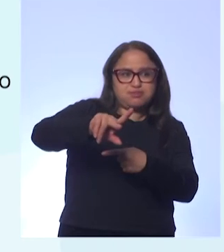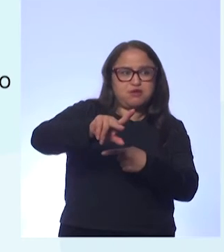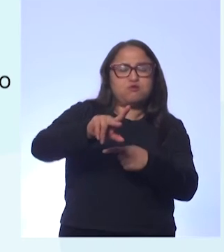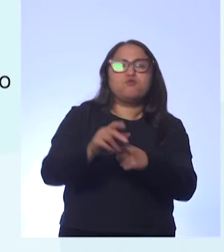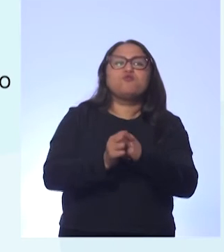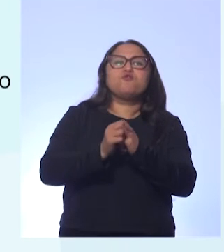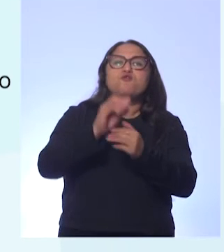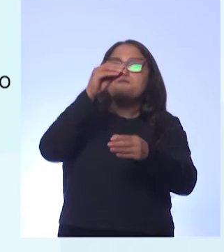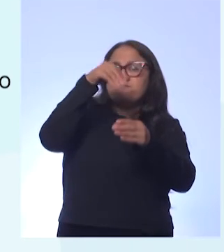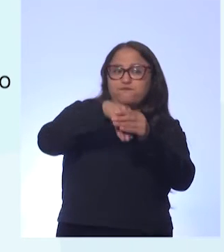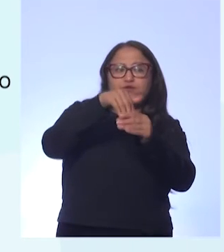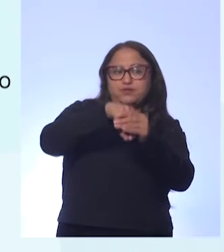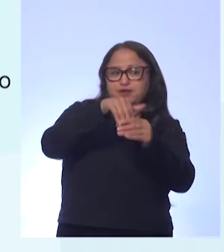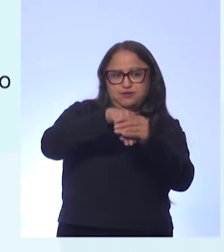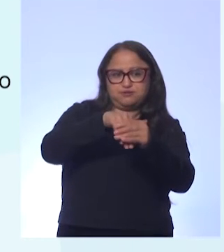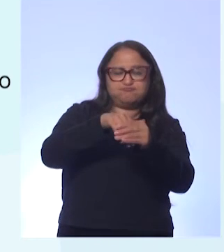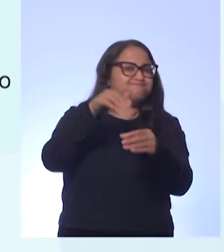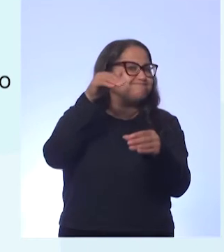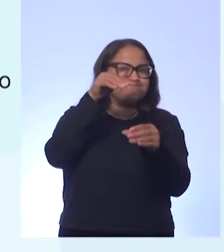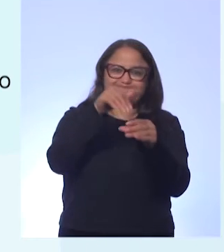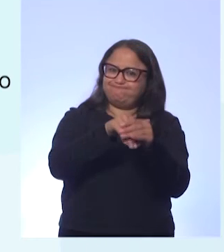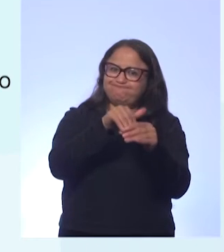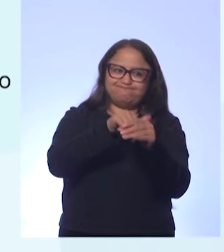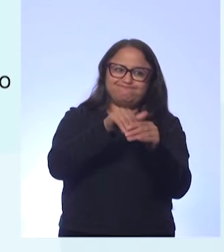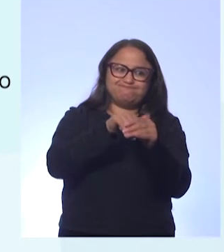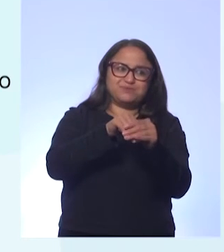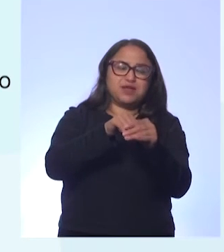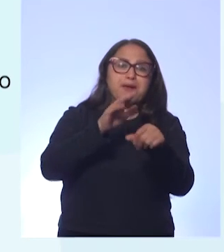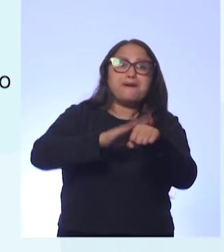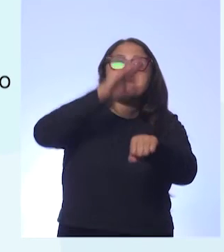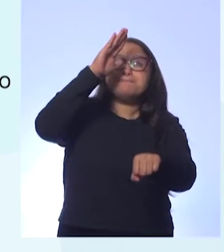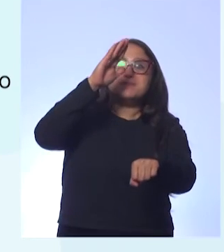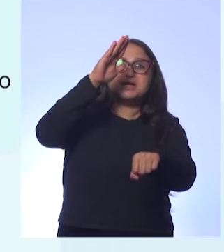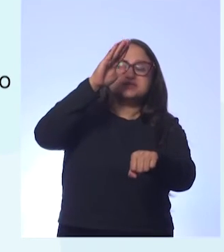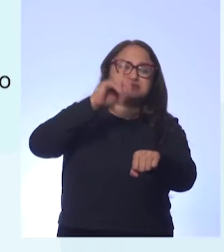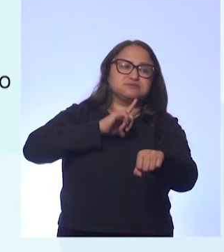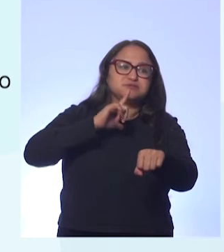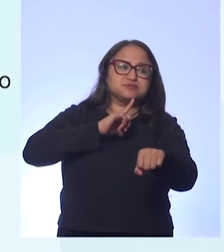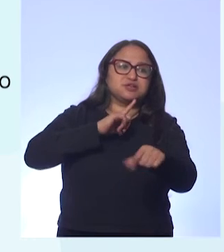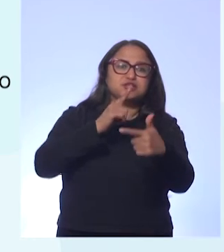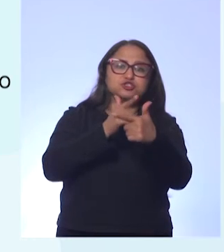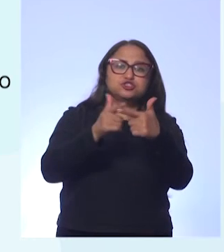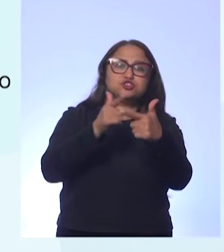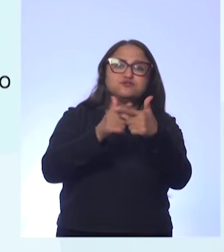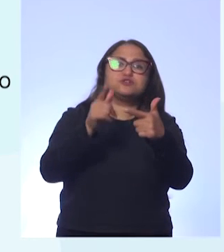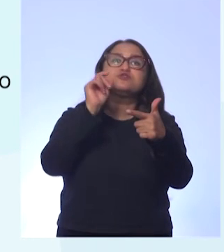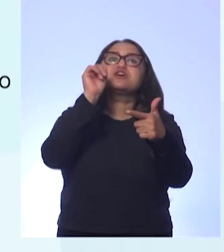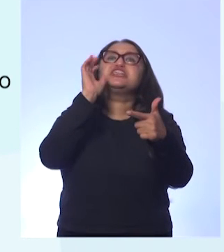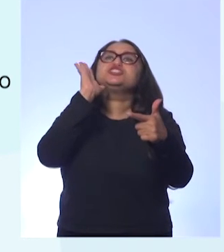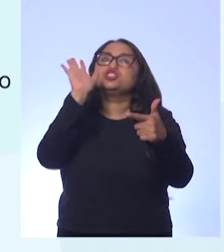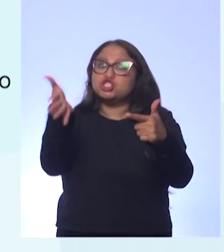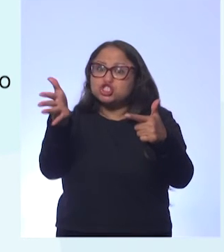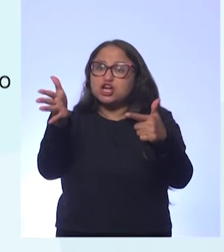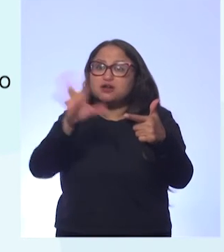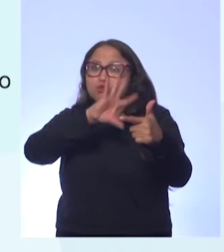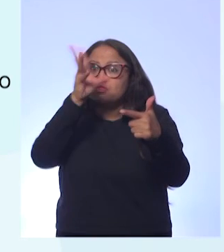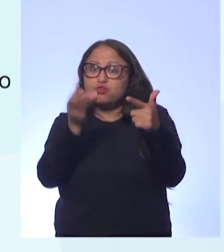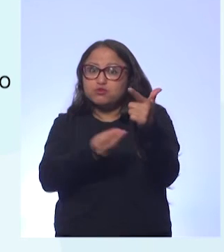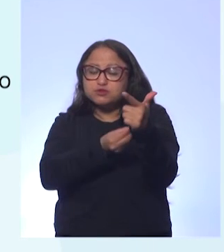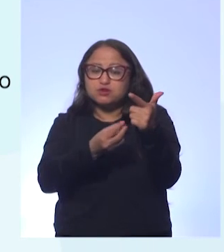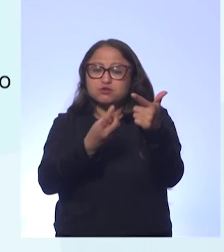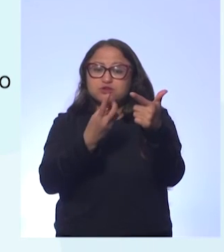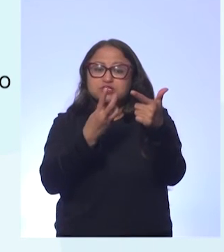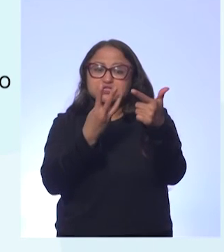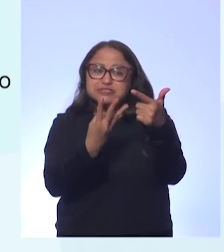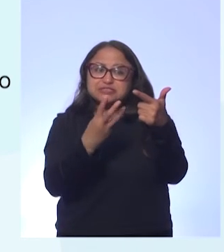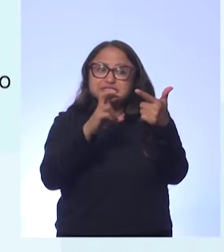votaram é a primeira grandeza, tá certo? Dividido por o total de eleitores, né? Os